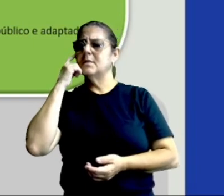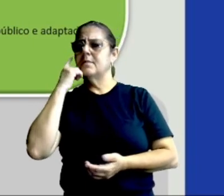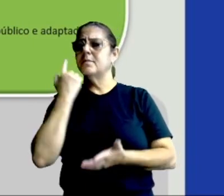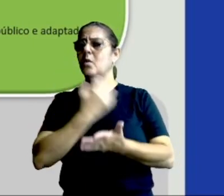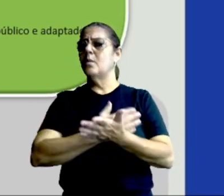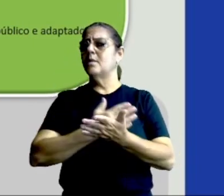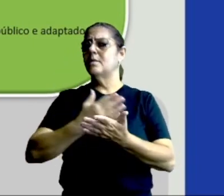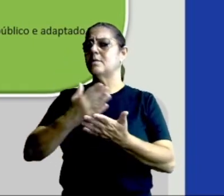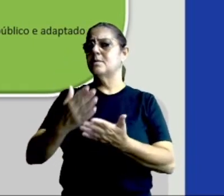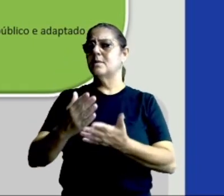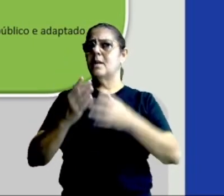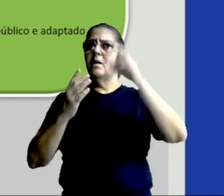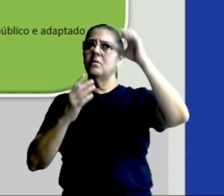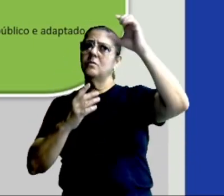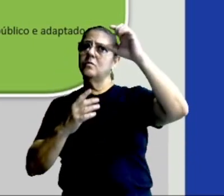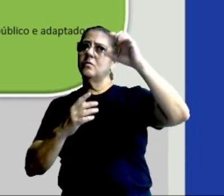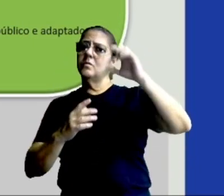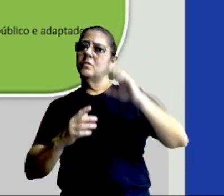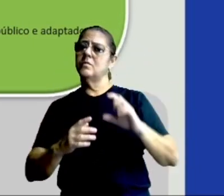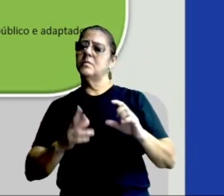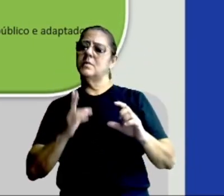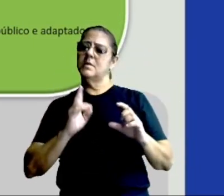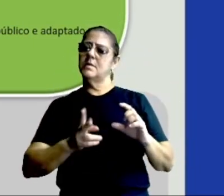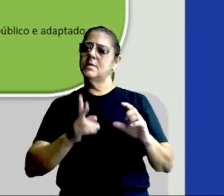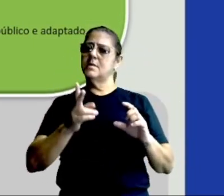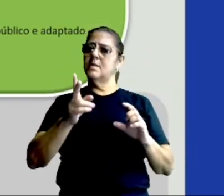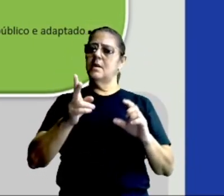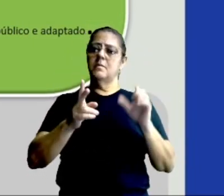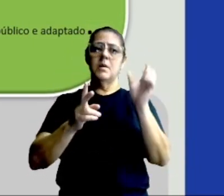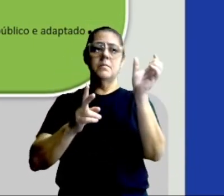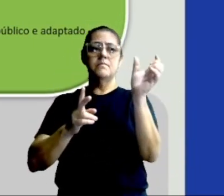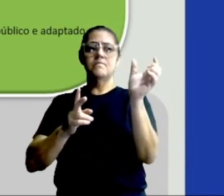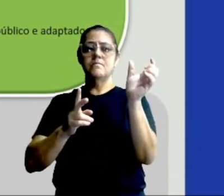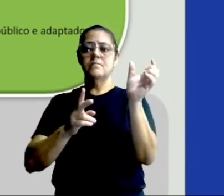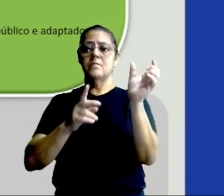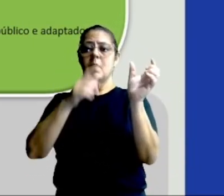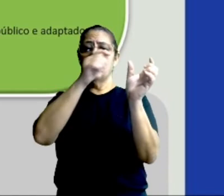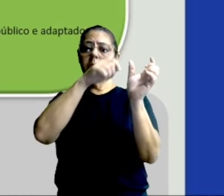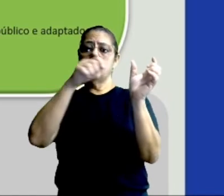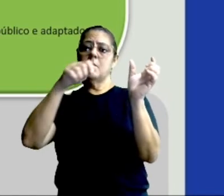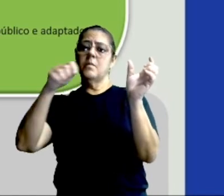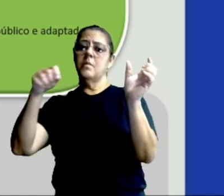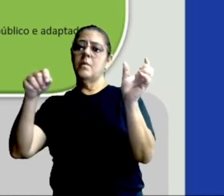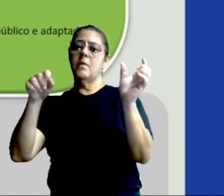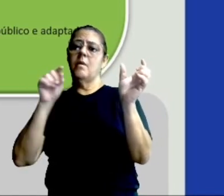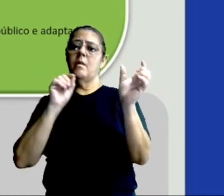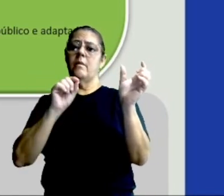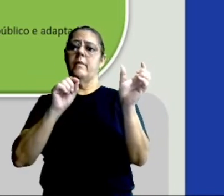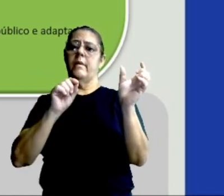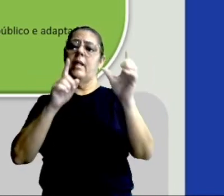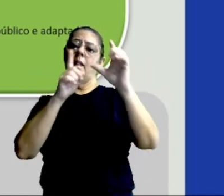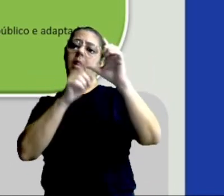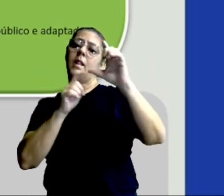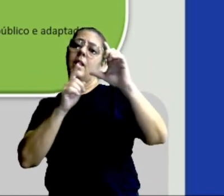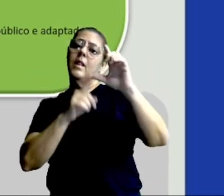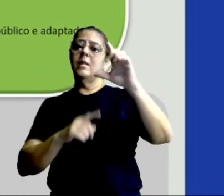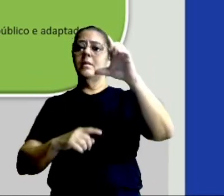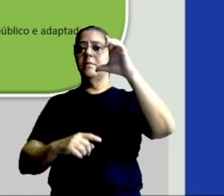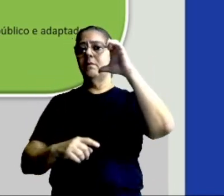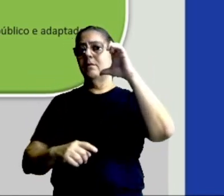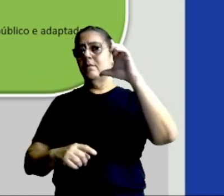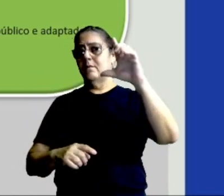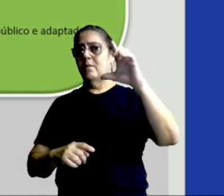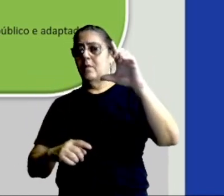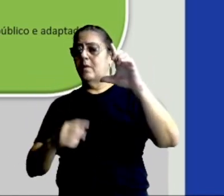como é iniciado cada parágrafo gente sempre com o recuo e ponto principal a ele o músculo